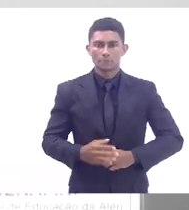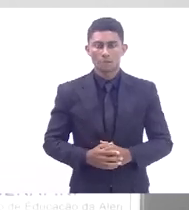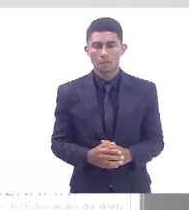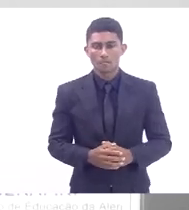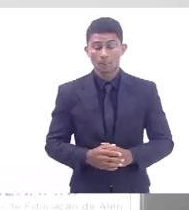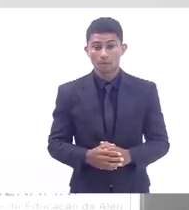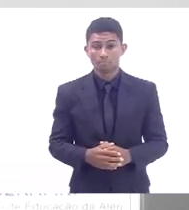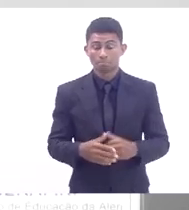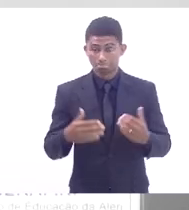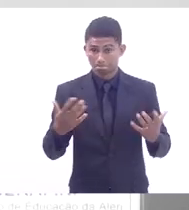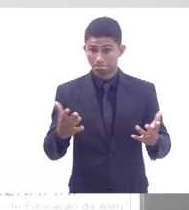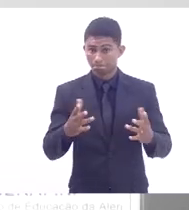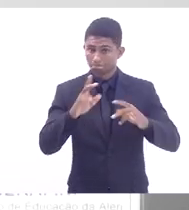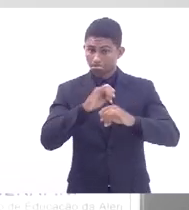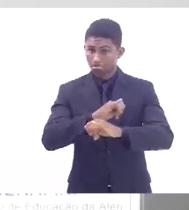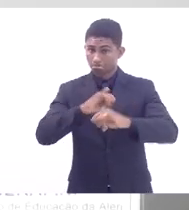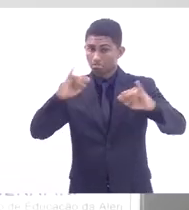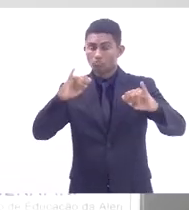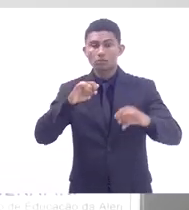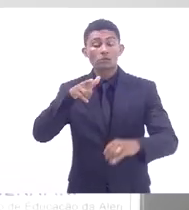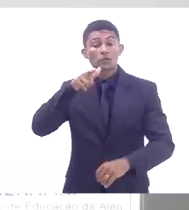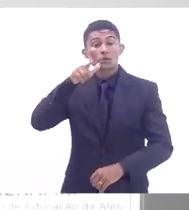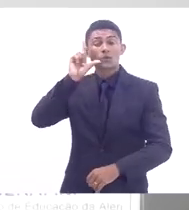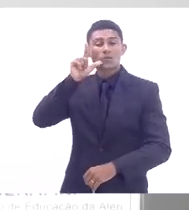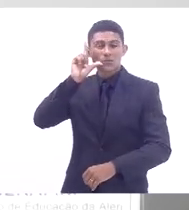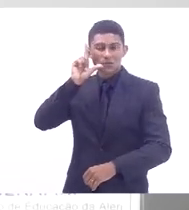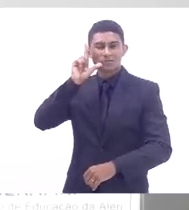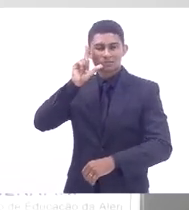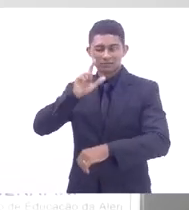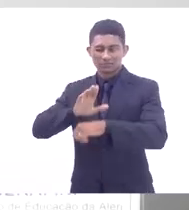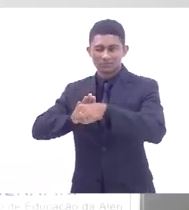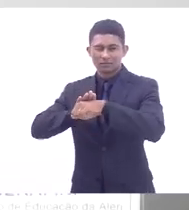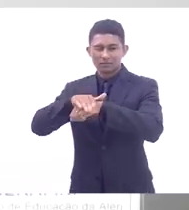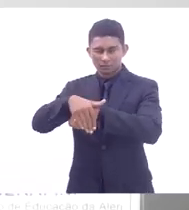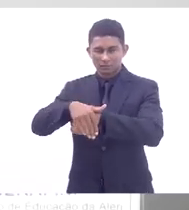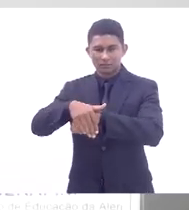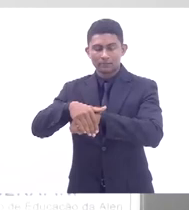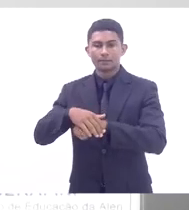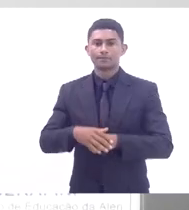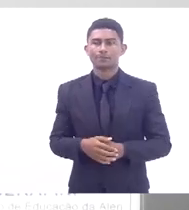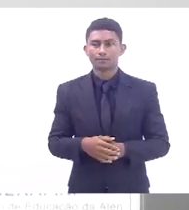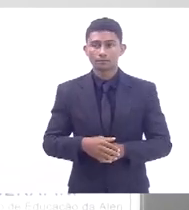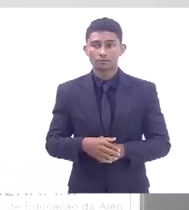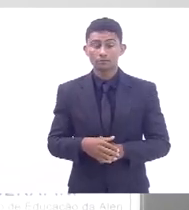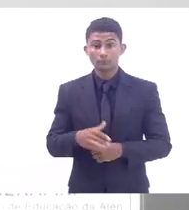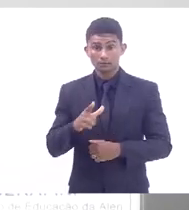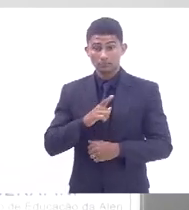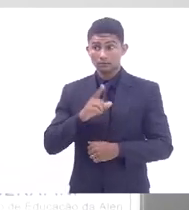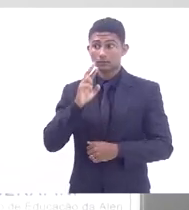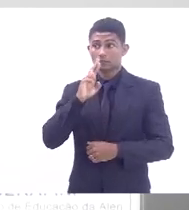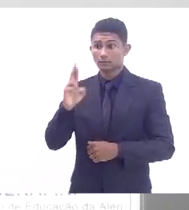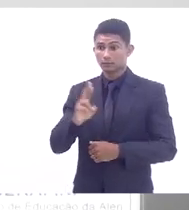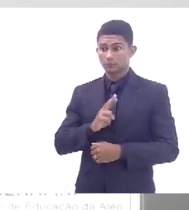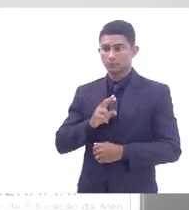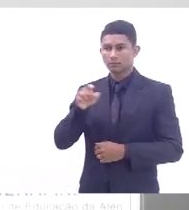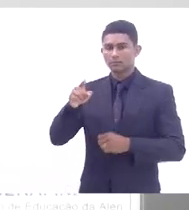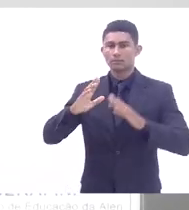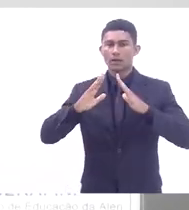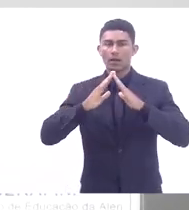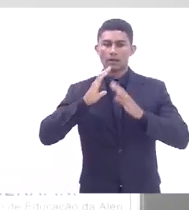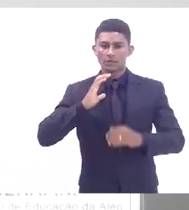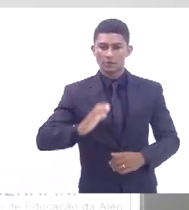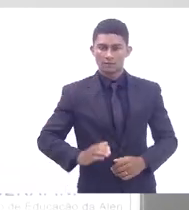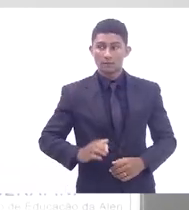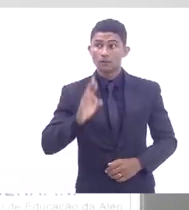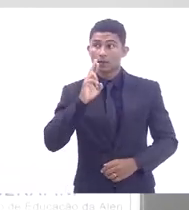porque a gente ontem à noite receber o retorno da secretaria da Casa Civil de que não